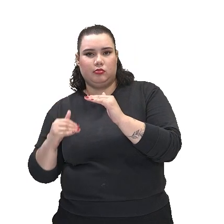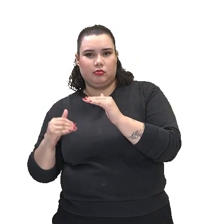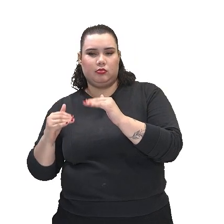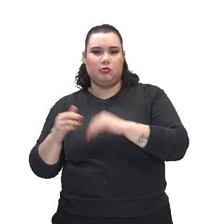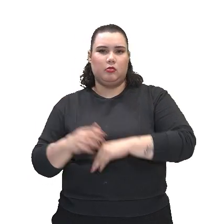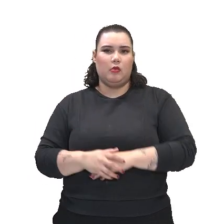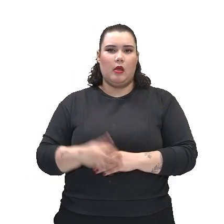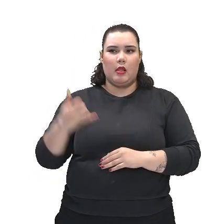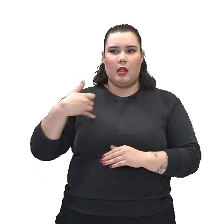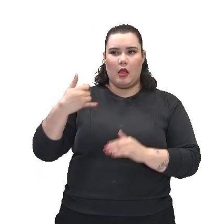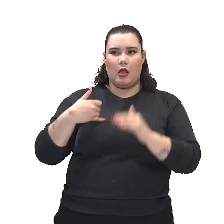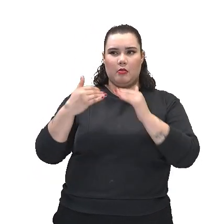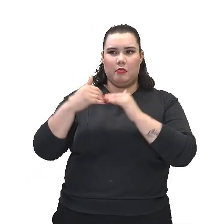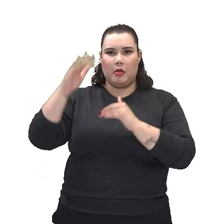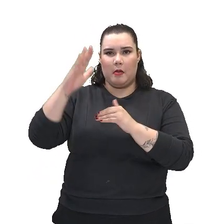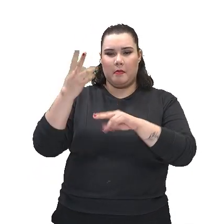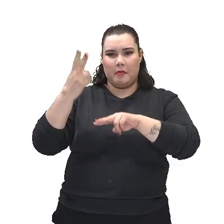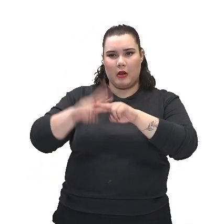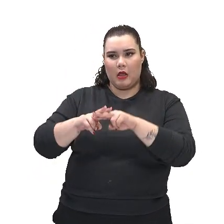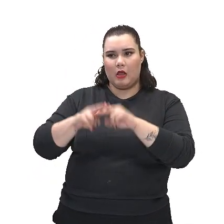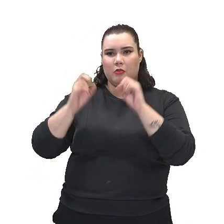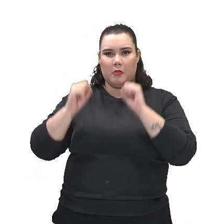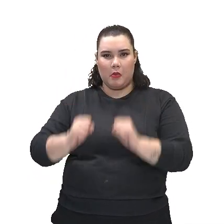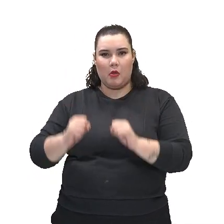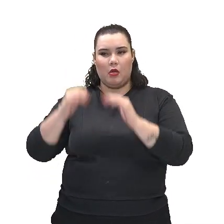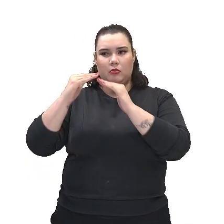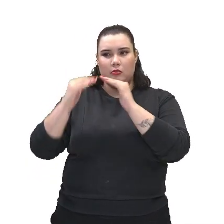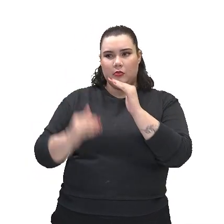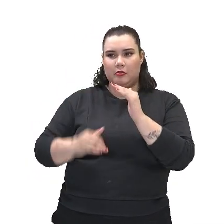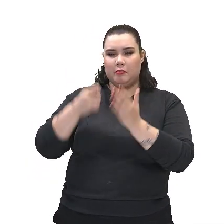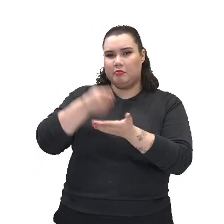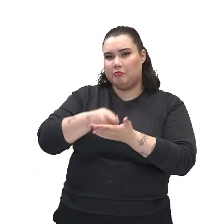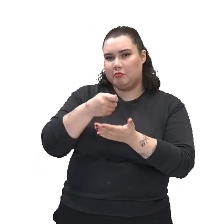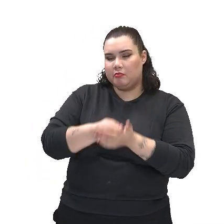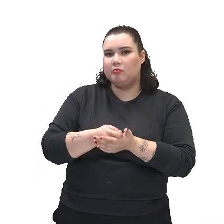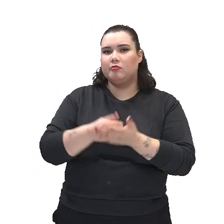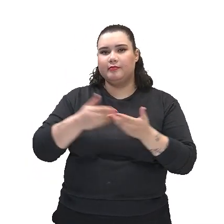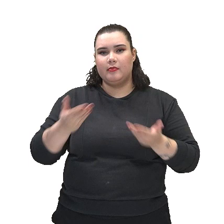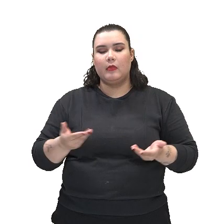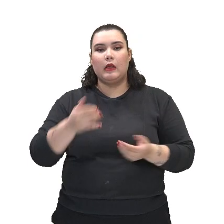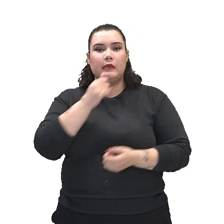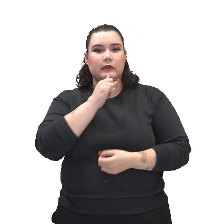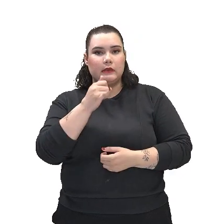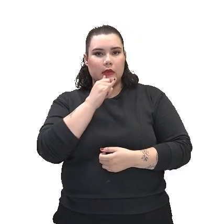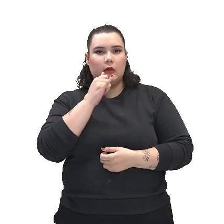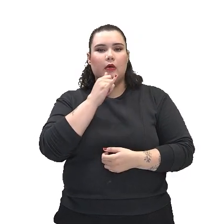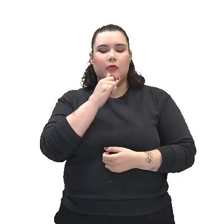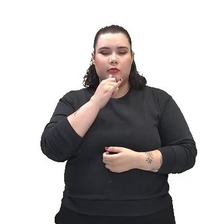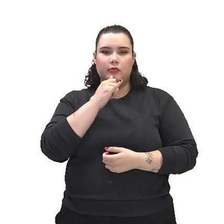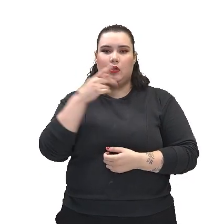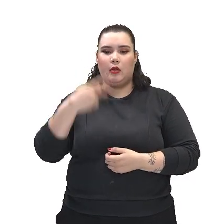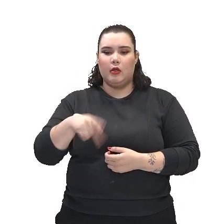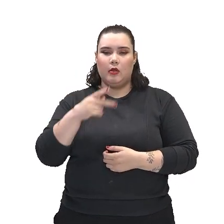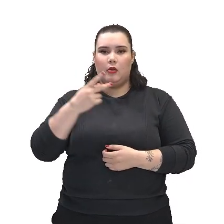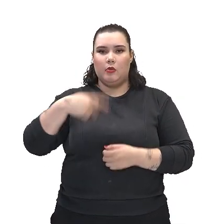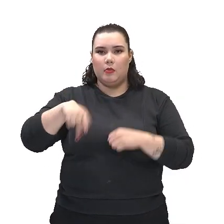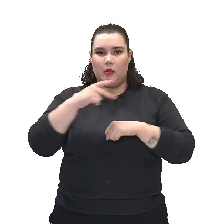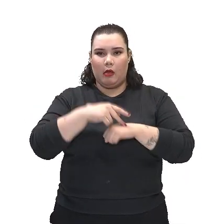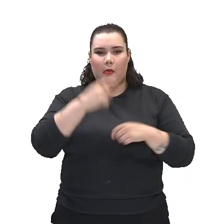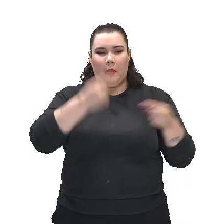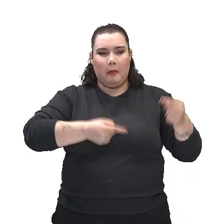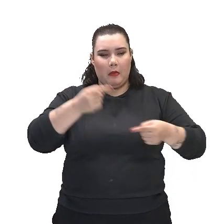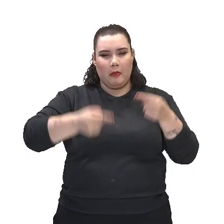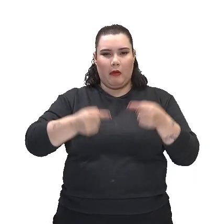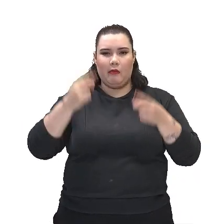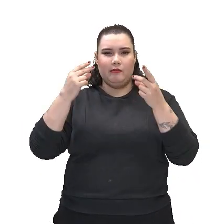deve ser diminuída, né? Que é uma discussão que já acontece há muito tempo em nosso país e que nós temos diversos pontos de vista